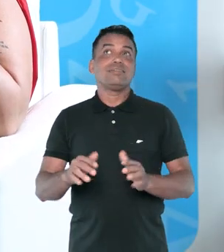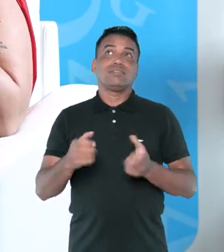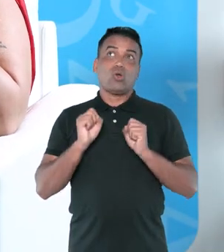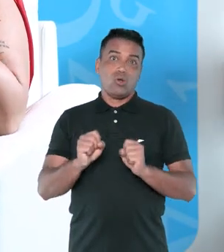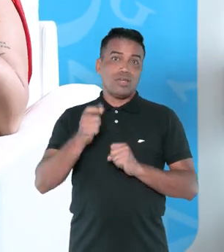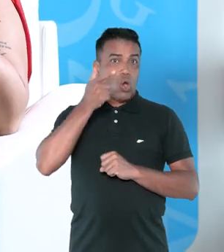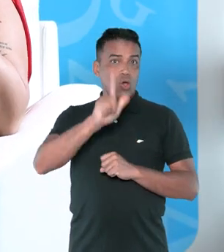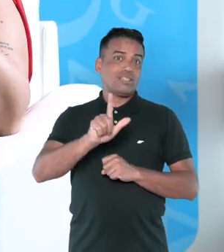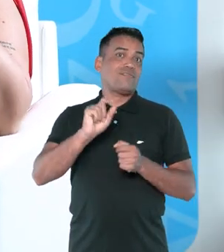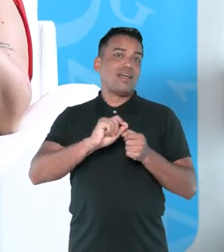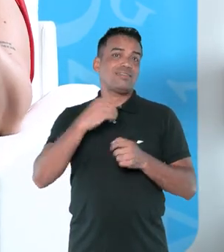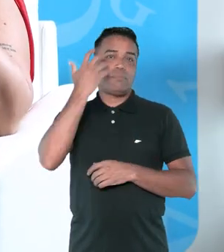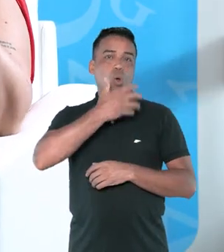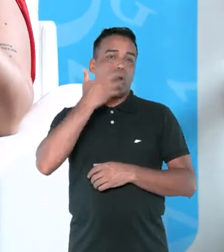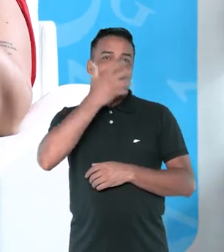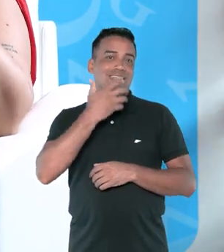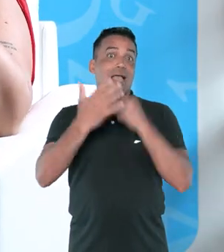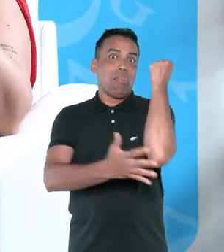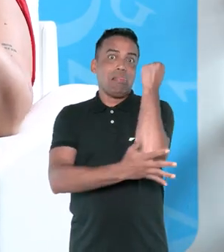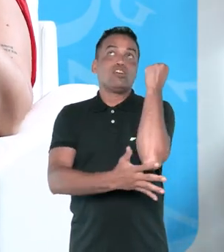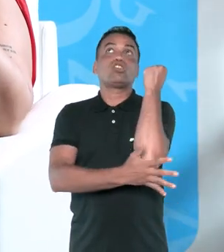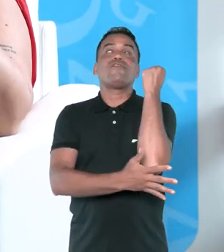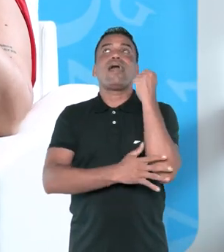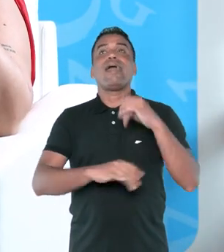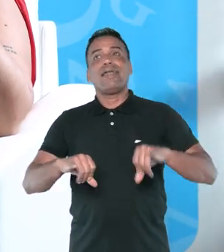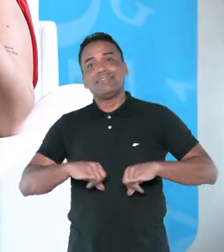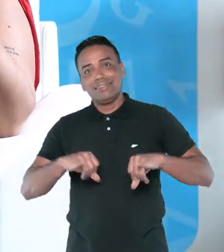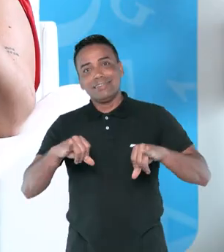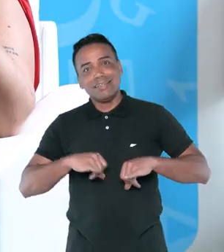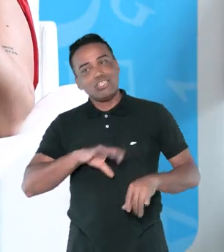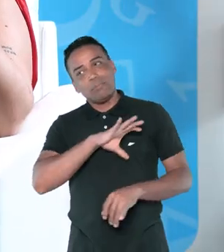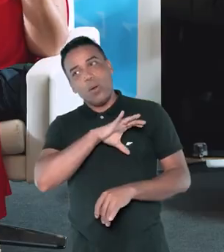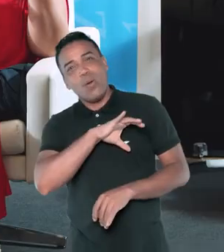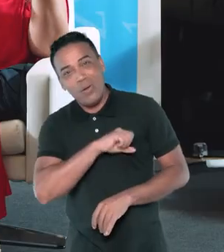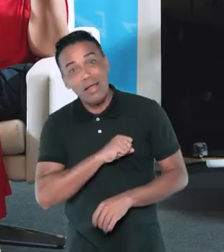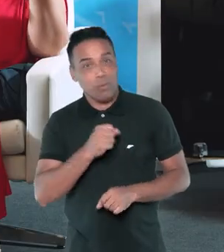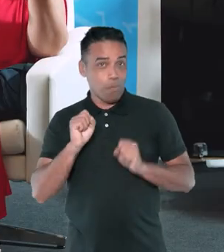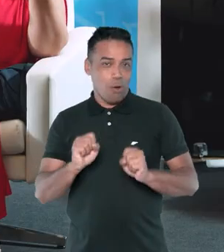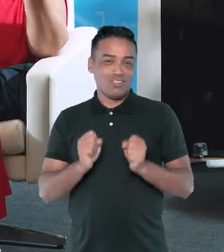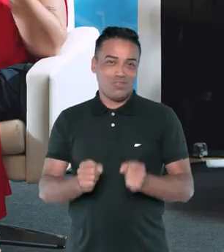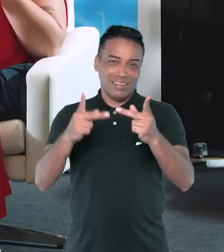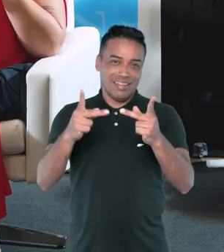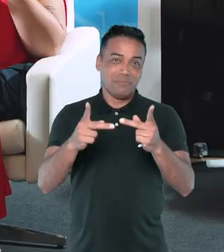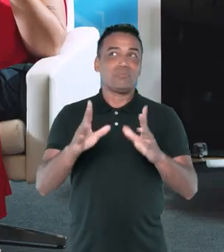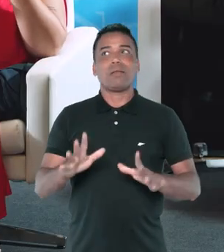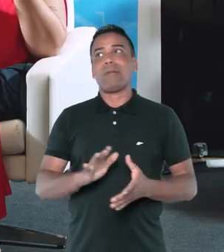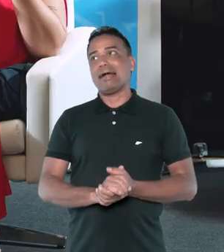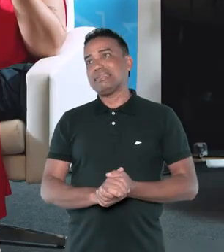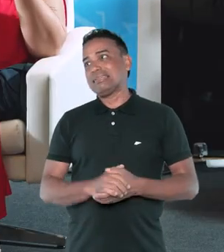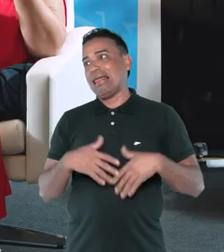de sofrência. Eu não sei quais são os cantores de sofrência, diz aí, eu posso vender. Mas era muito